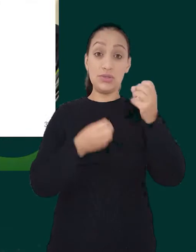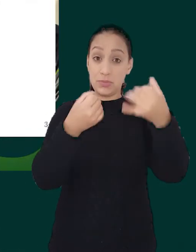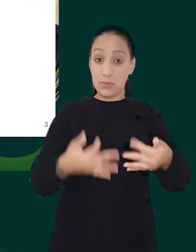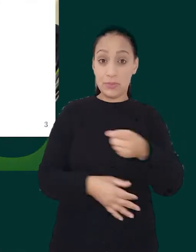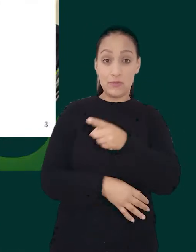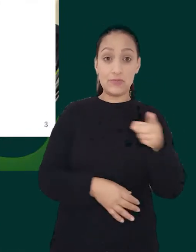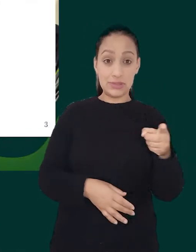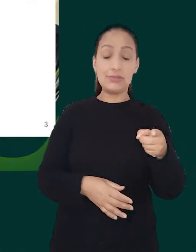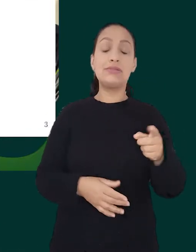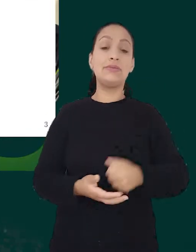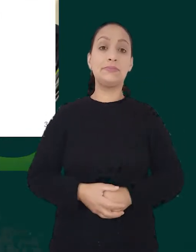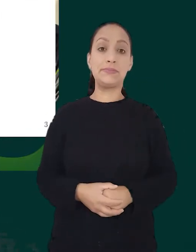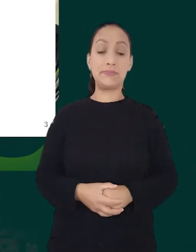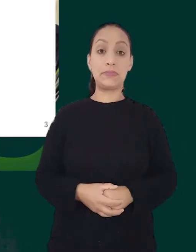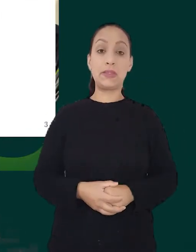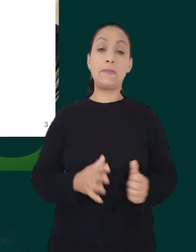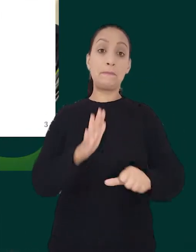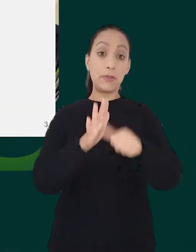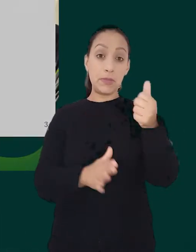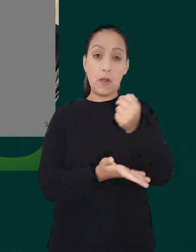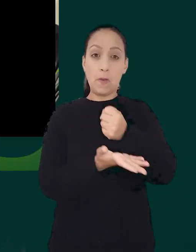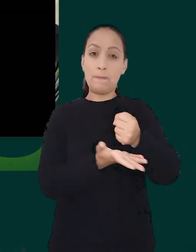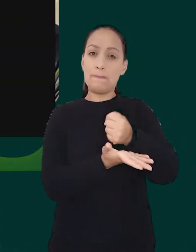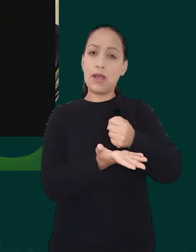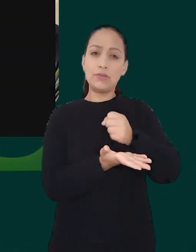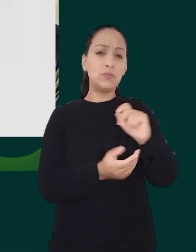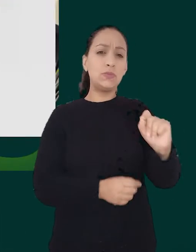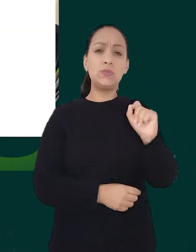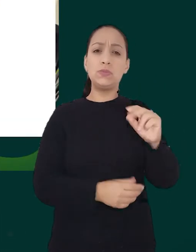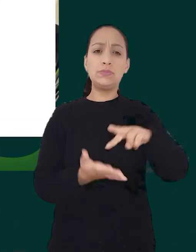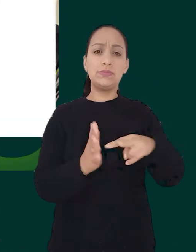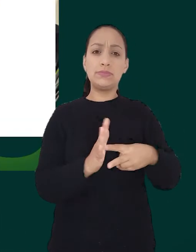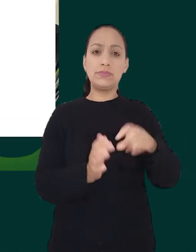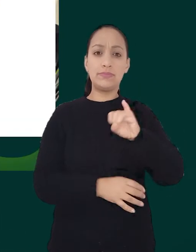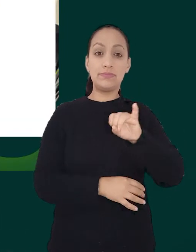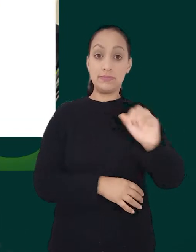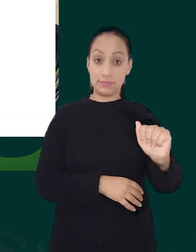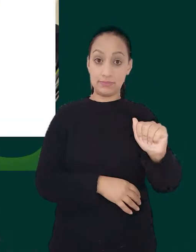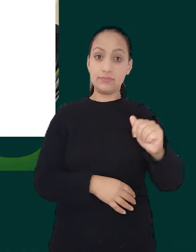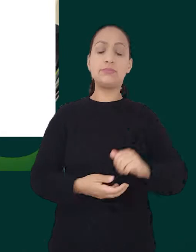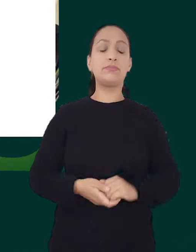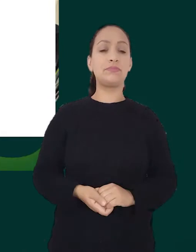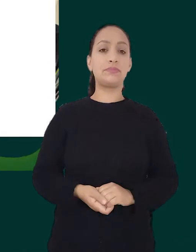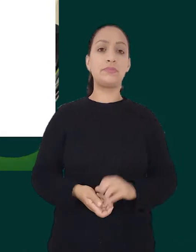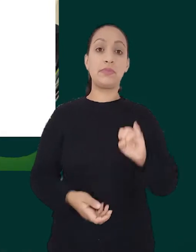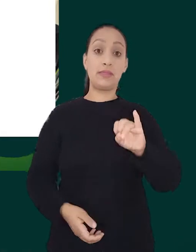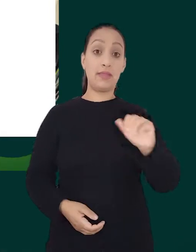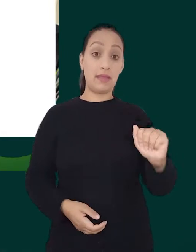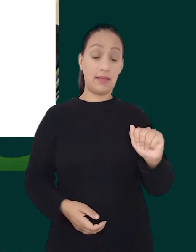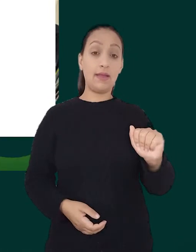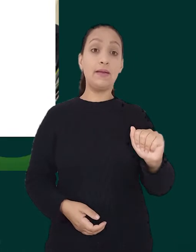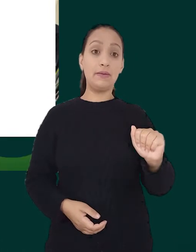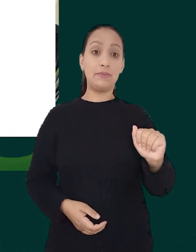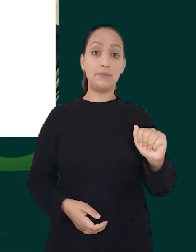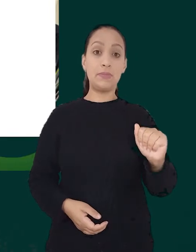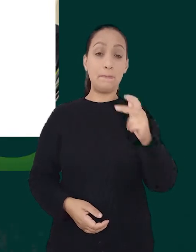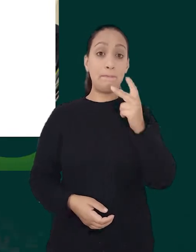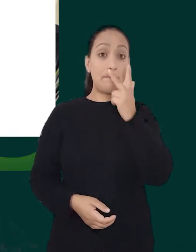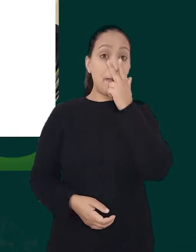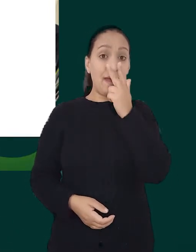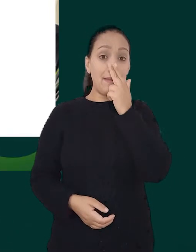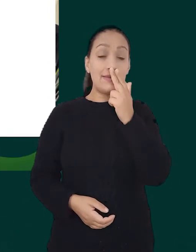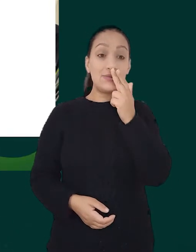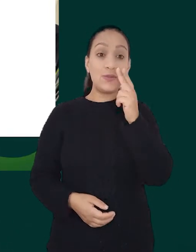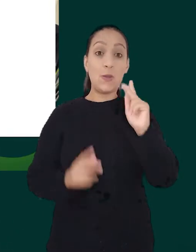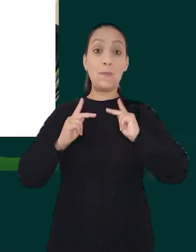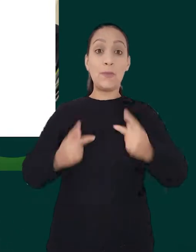Vamos primeiro a um básico mesmo do que é inteligência artificial. Inteligência artificial é uma inteligência similar à humana, exibida por